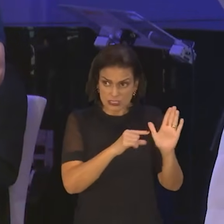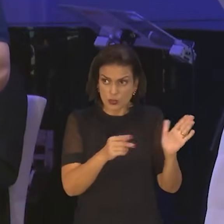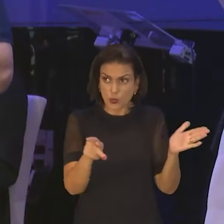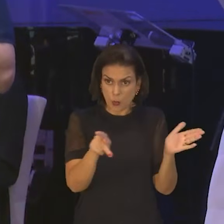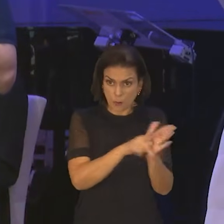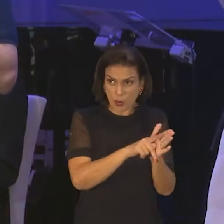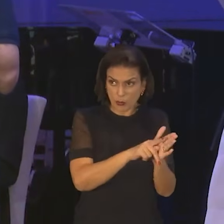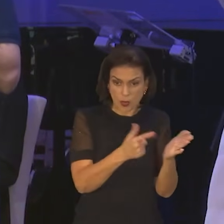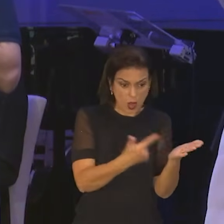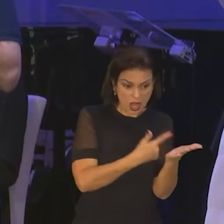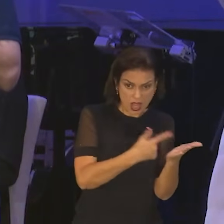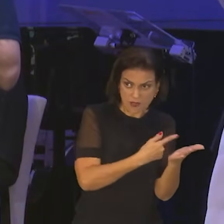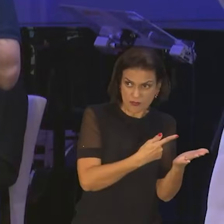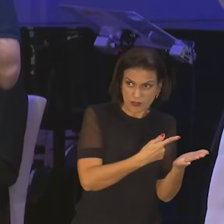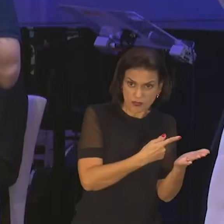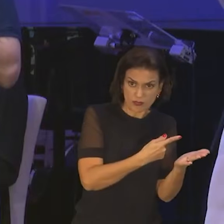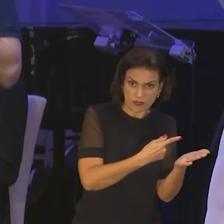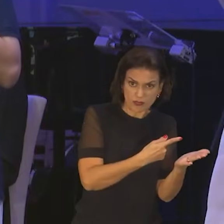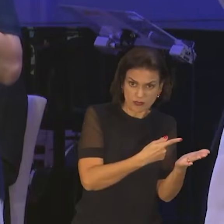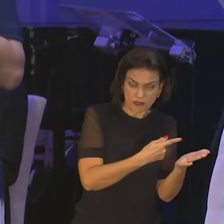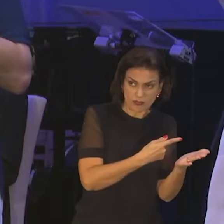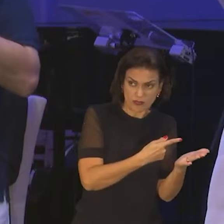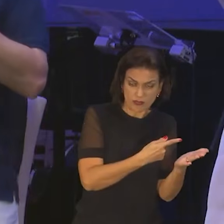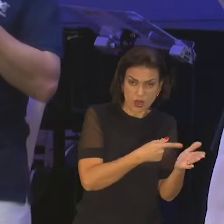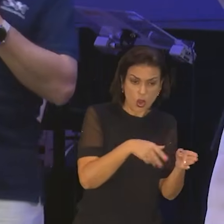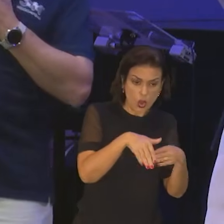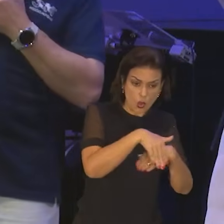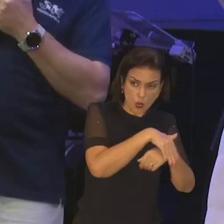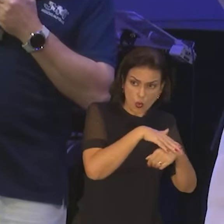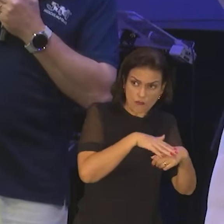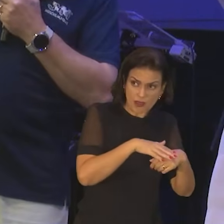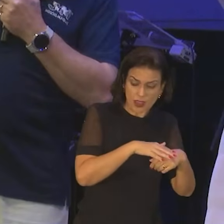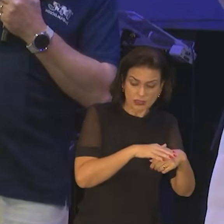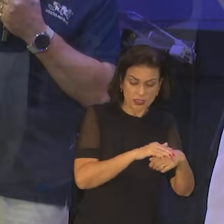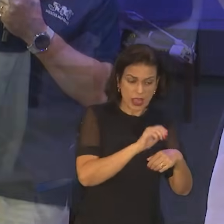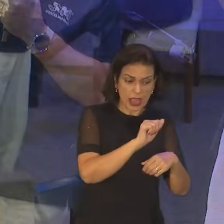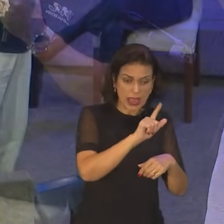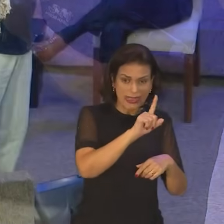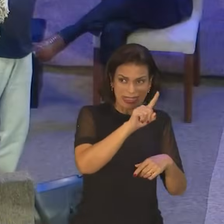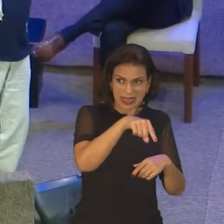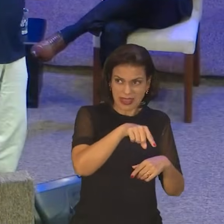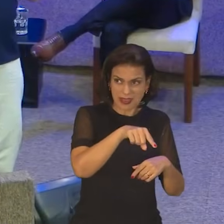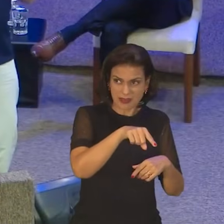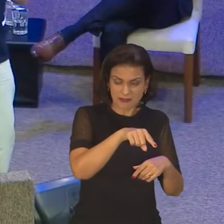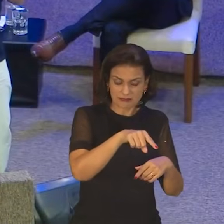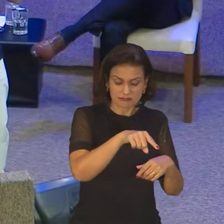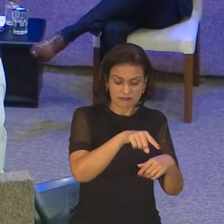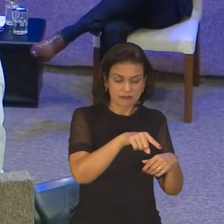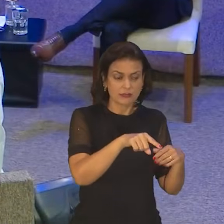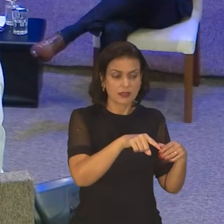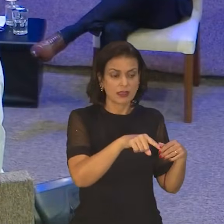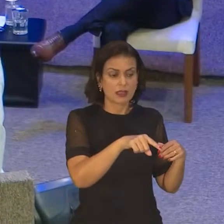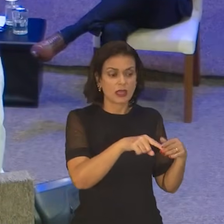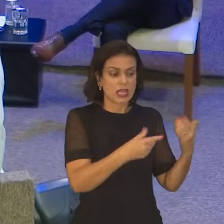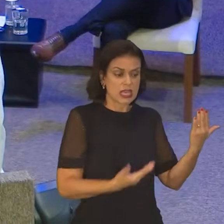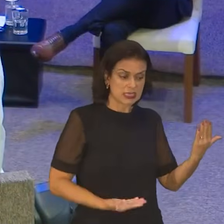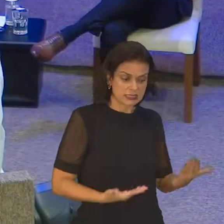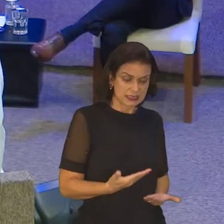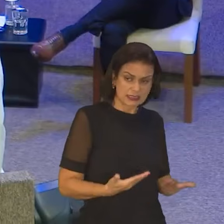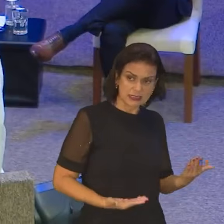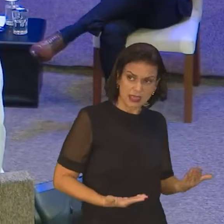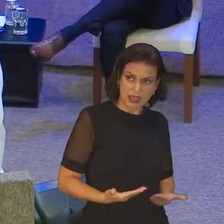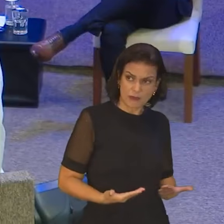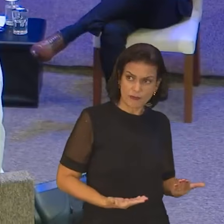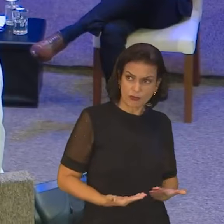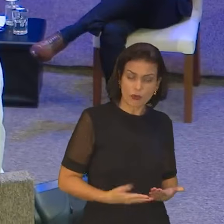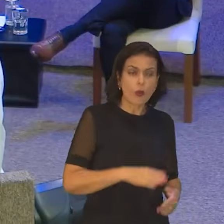dos muçulmanos. Uma conversa entre Deus do muçulmano e um servo dele